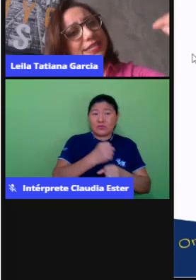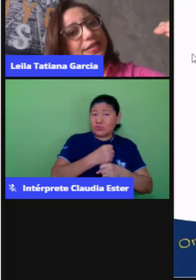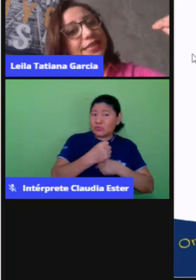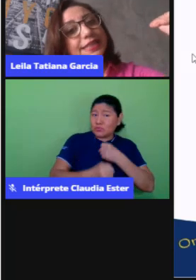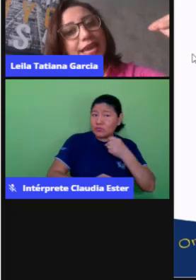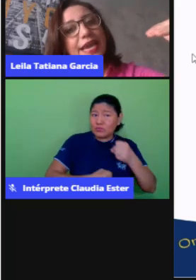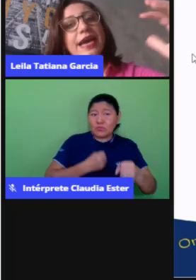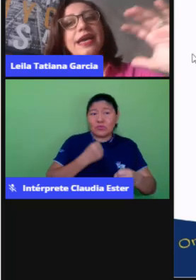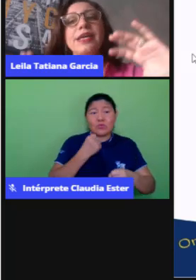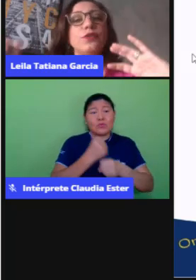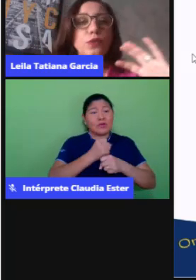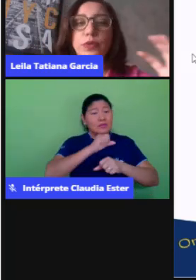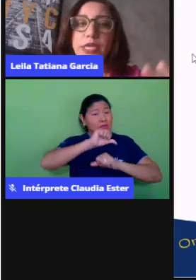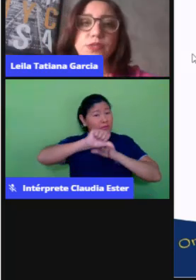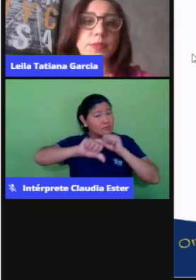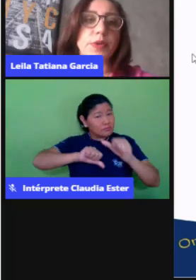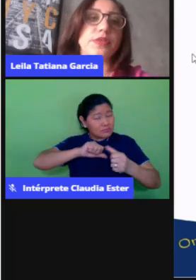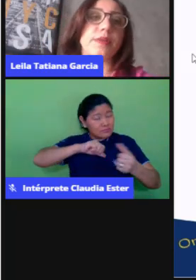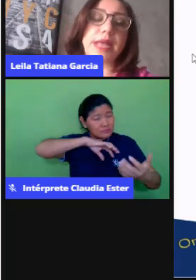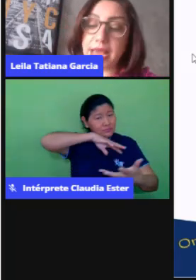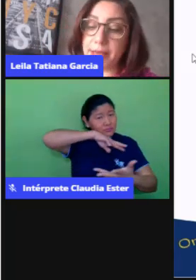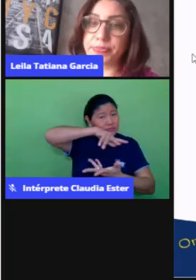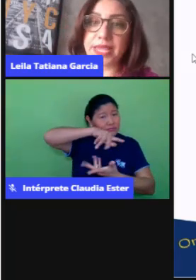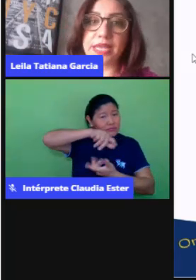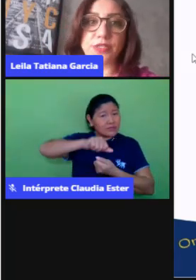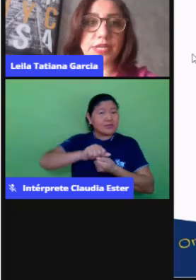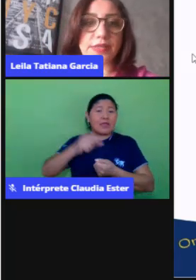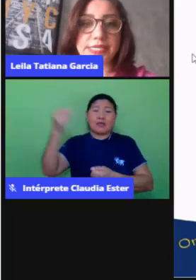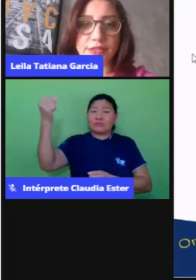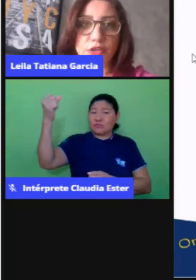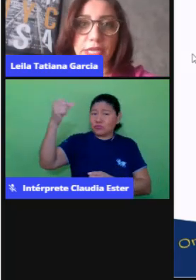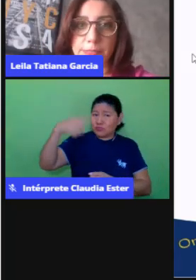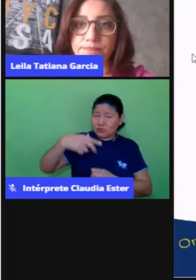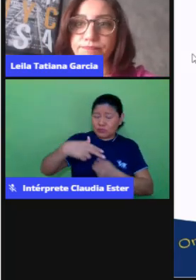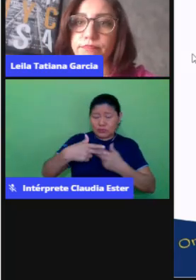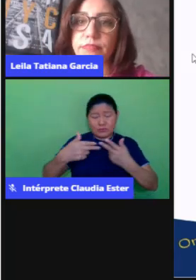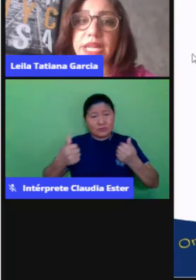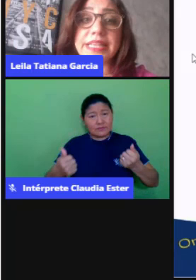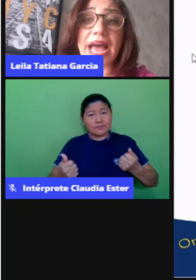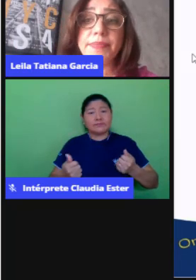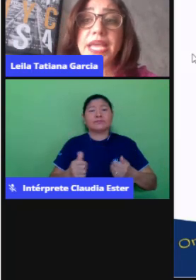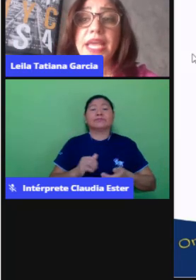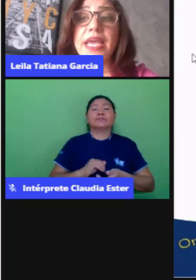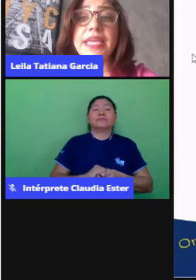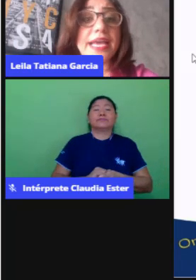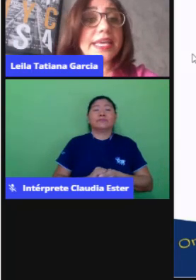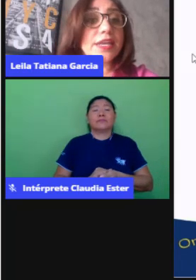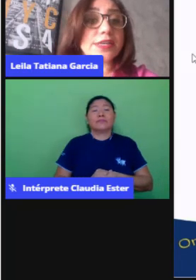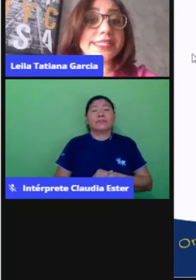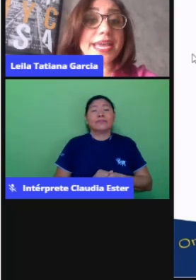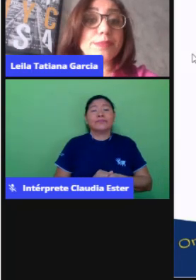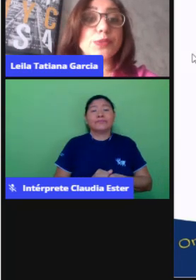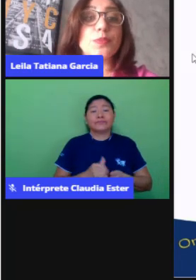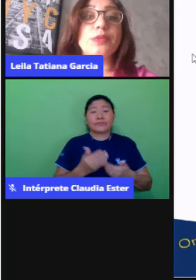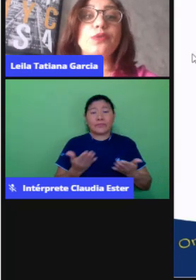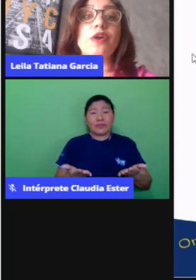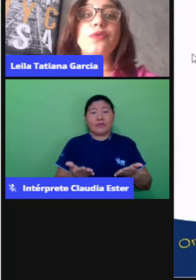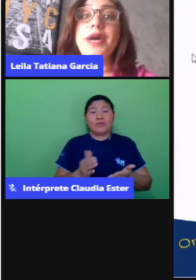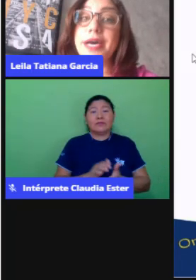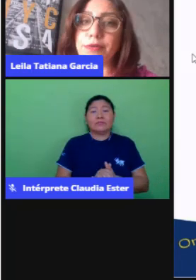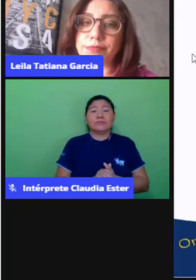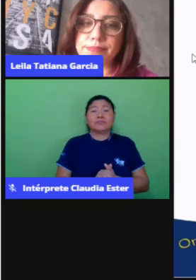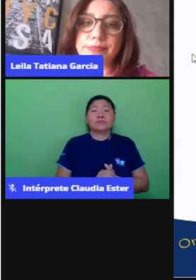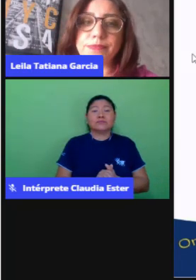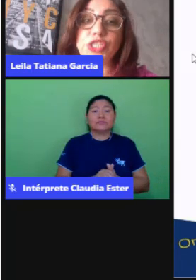da inclinação da Terra, tudo isso você pode trabalhar relacionado a essa tirinha. Tá? E aqui nós temos uma